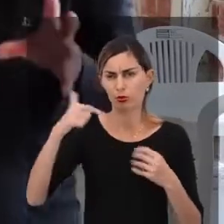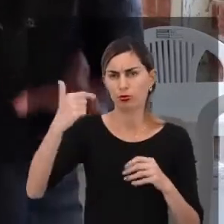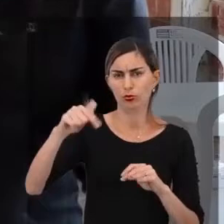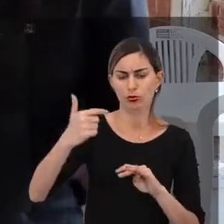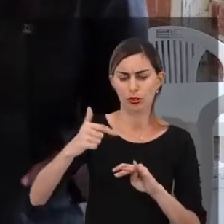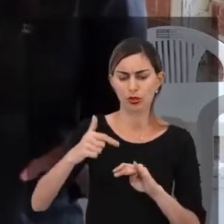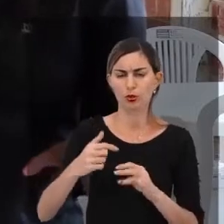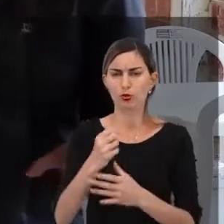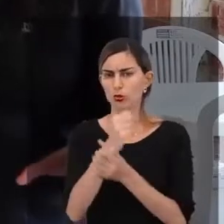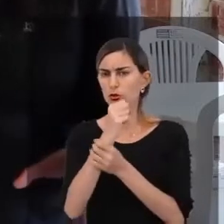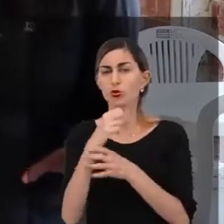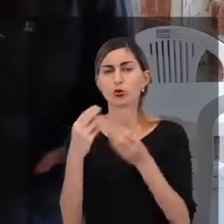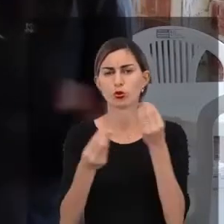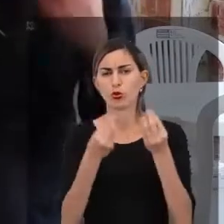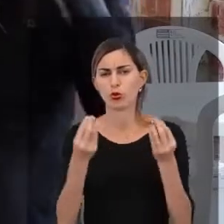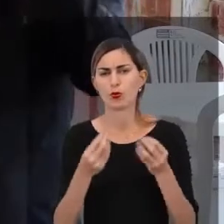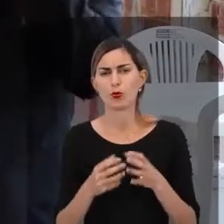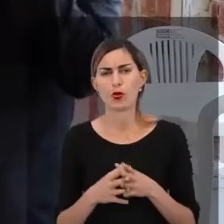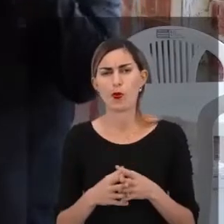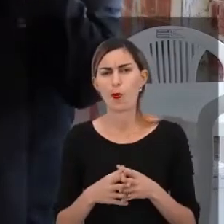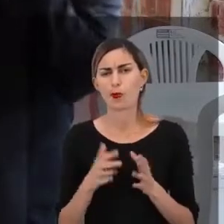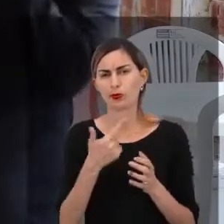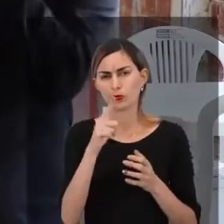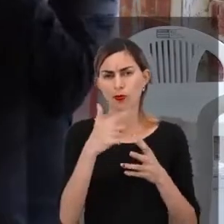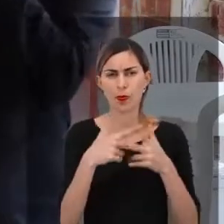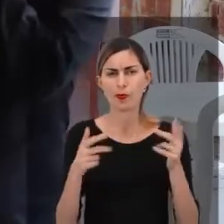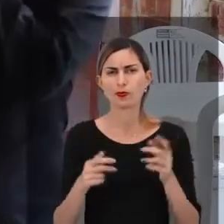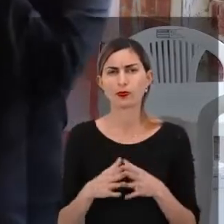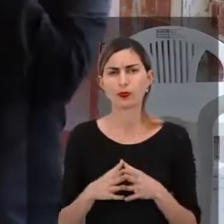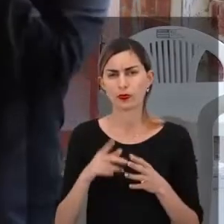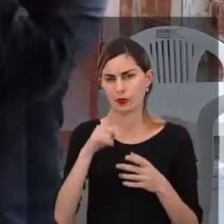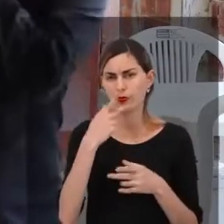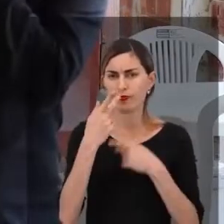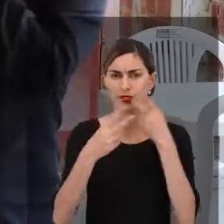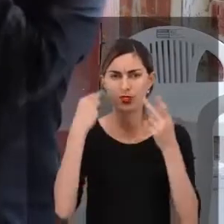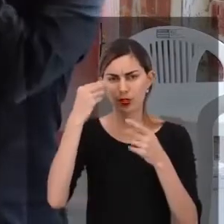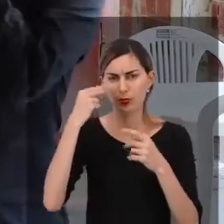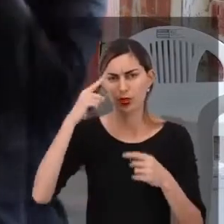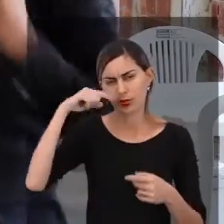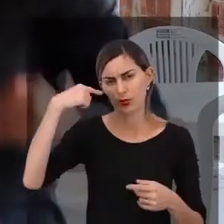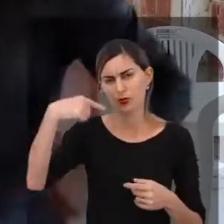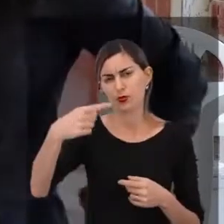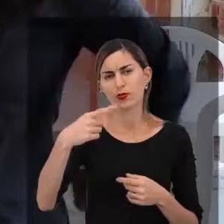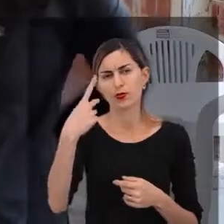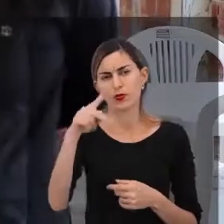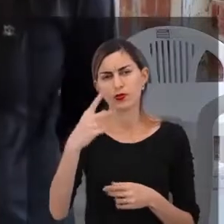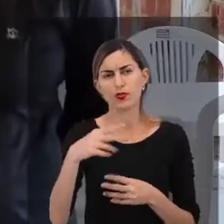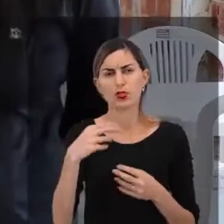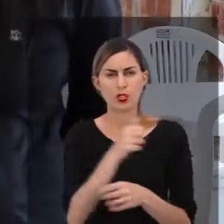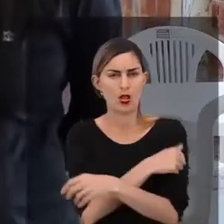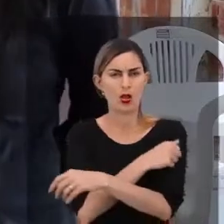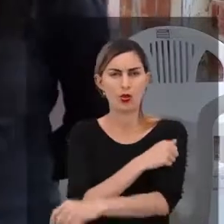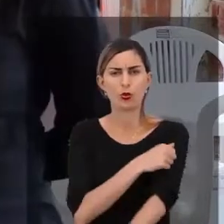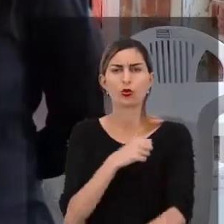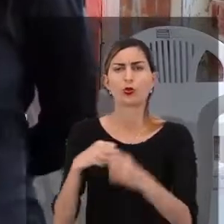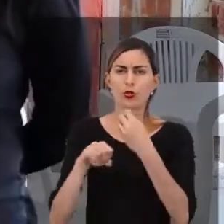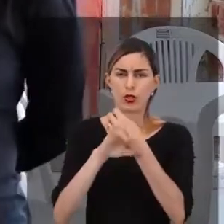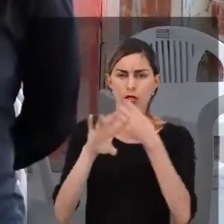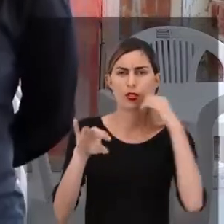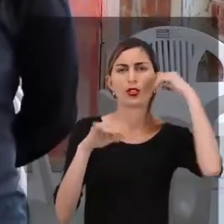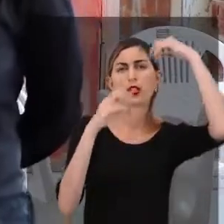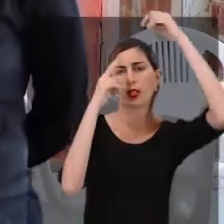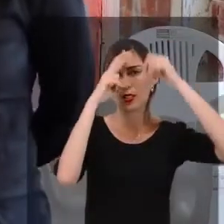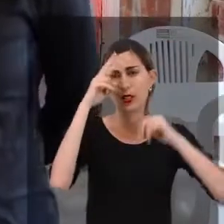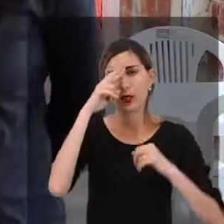Se eu não tenho os projetos de segurança, né? Dimensionados. Outra coisa, né, Monique? A gente também pode falar da nossa experiência do dia a dia. É vocês, como aluno do